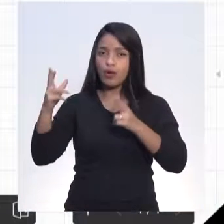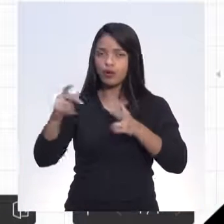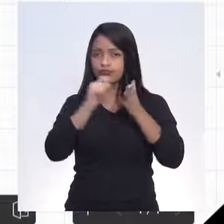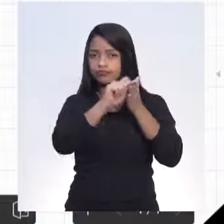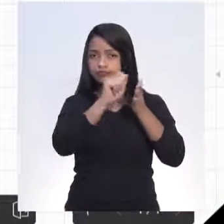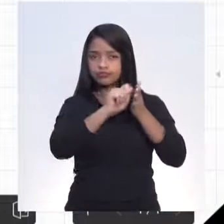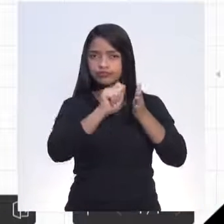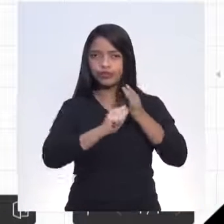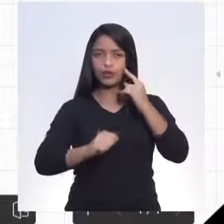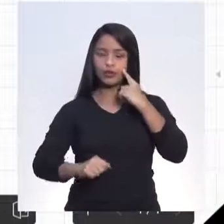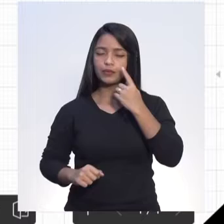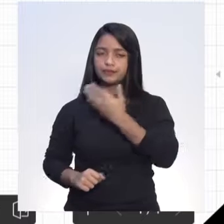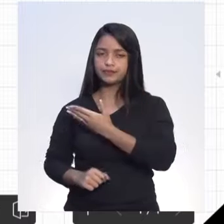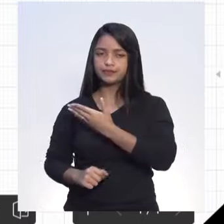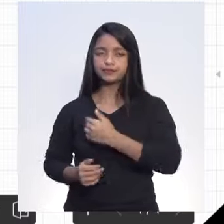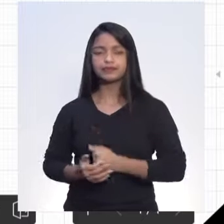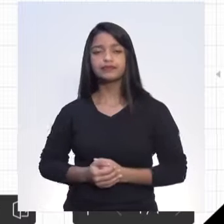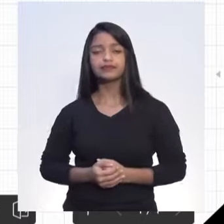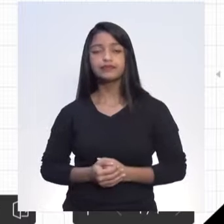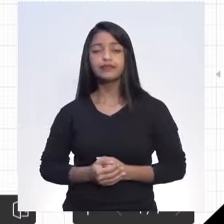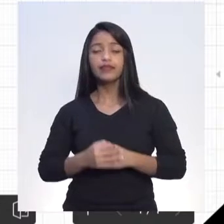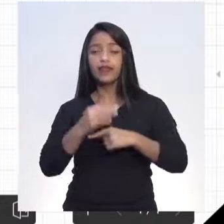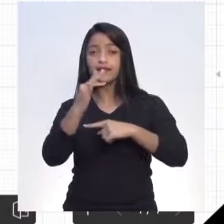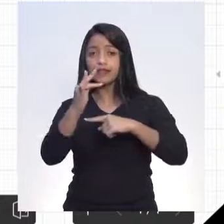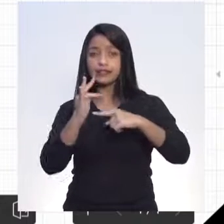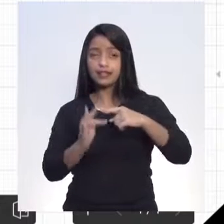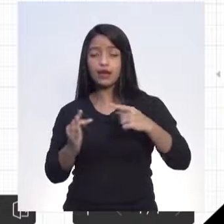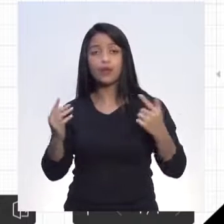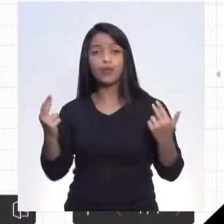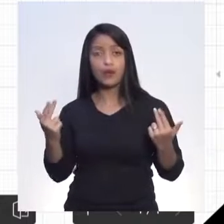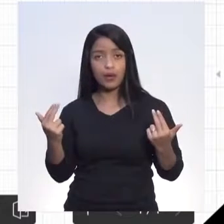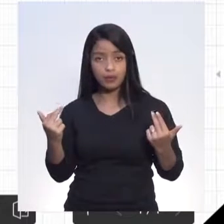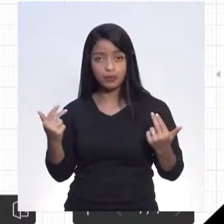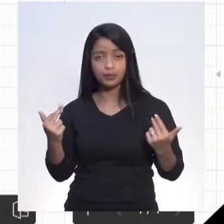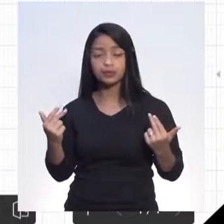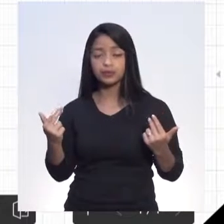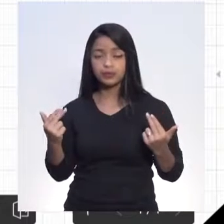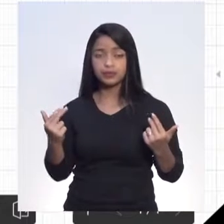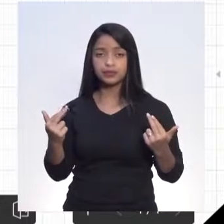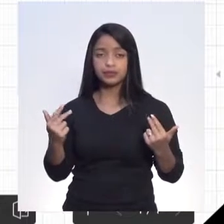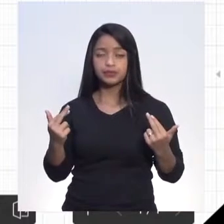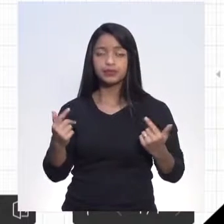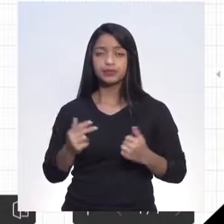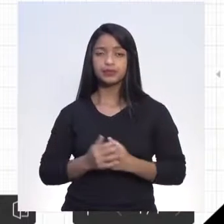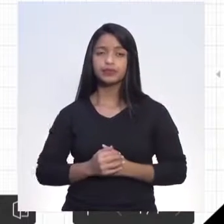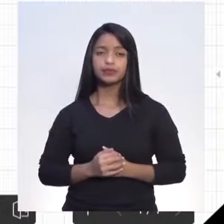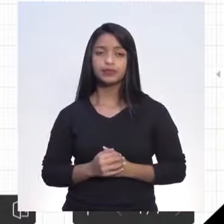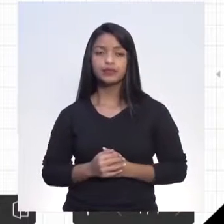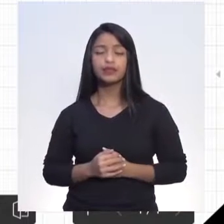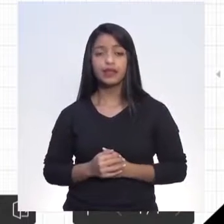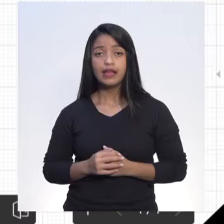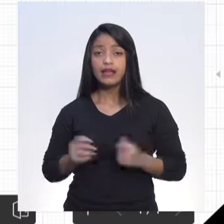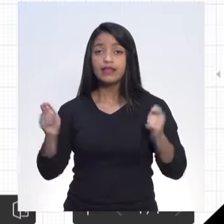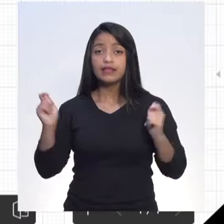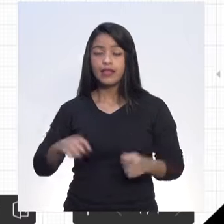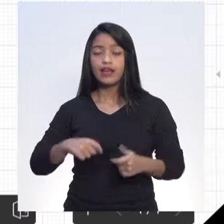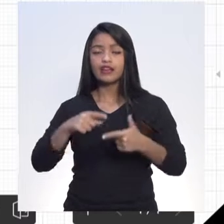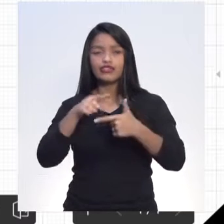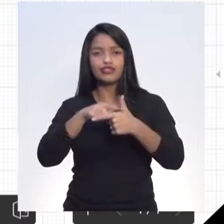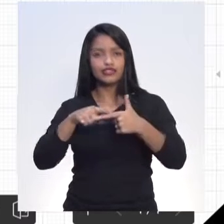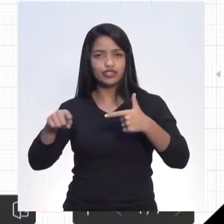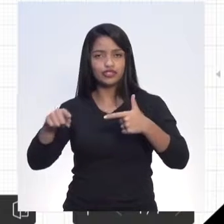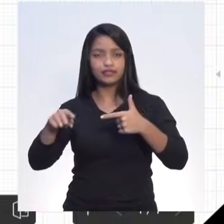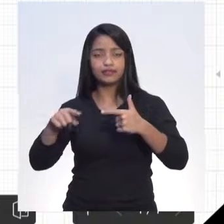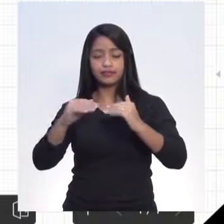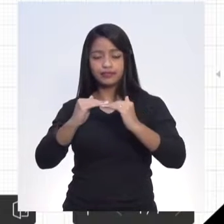novo, as frações aqui estão equivalentes, ou seja, são iguais. Se são iguais, eu posso dividir, ó, em